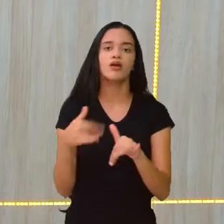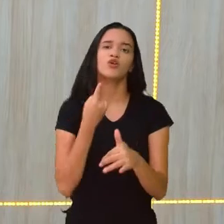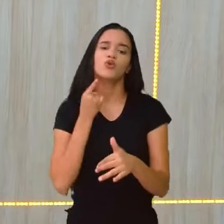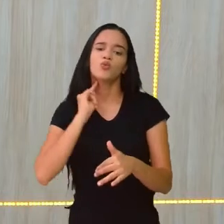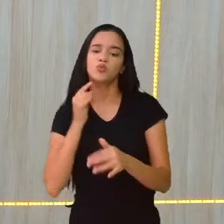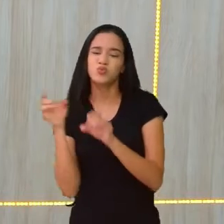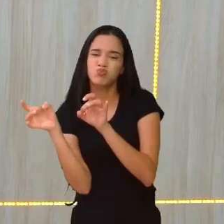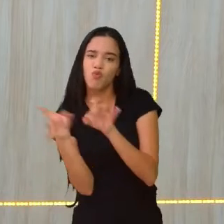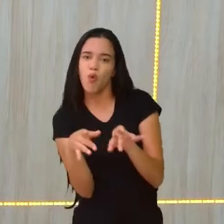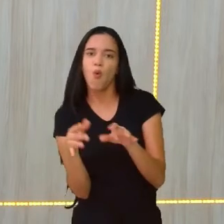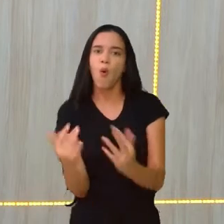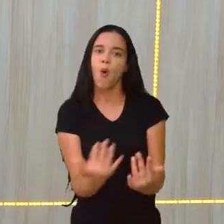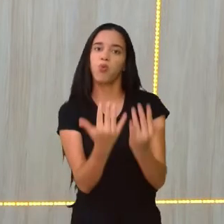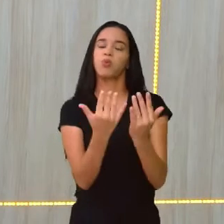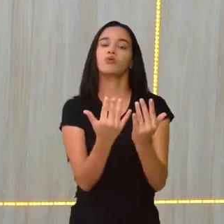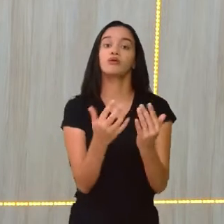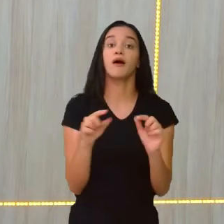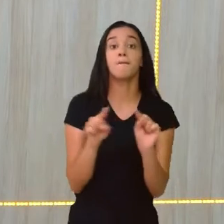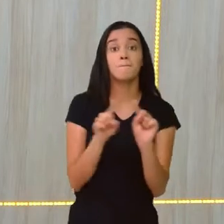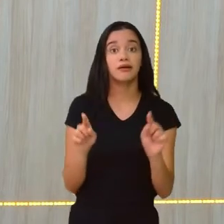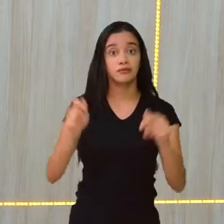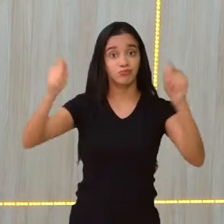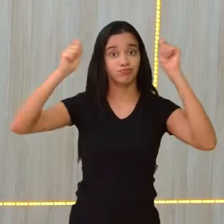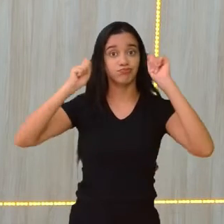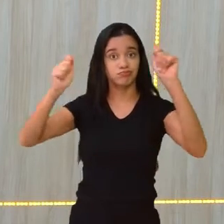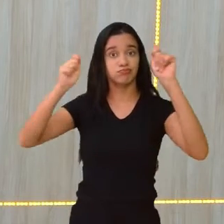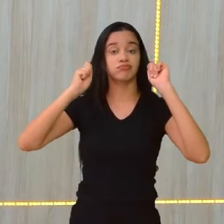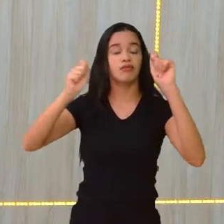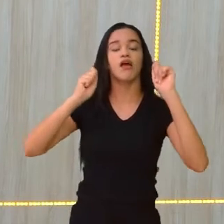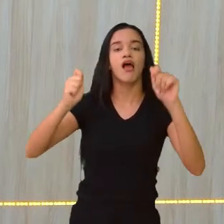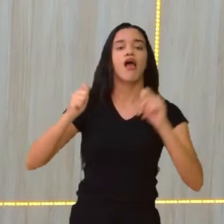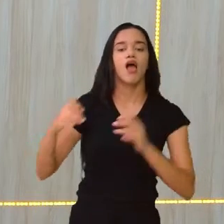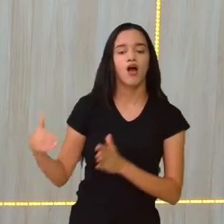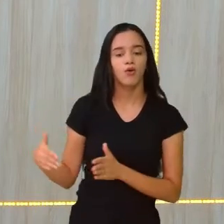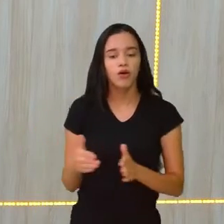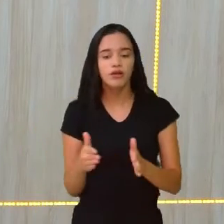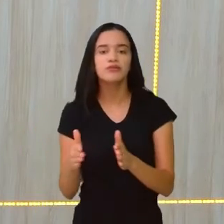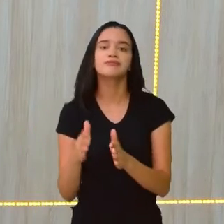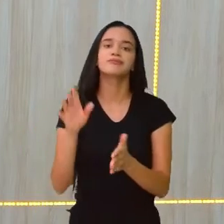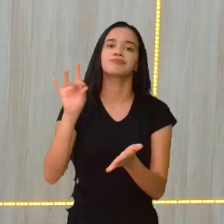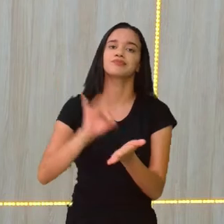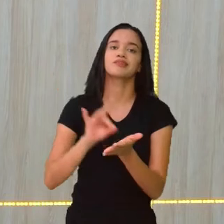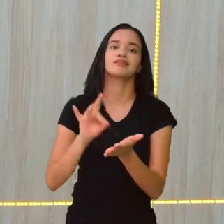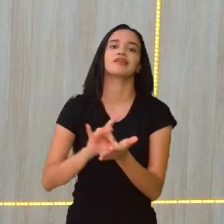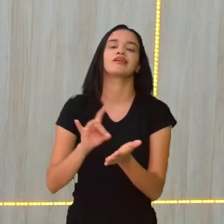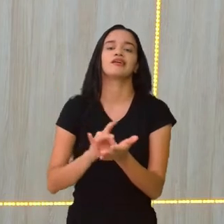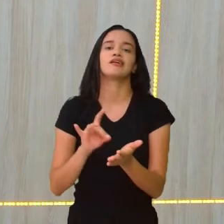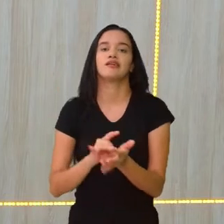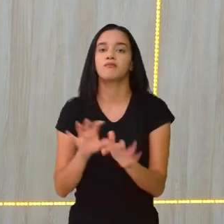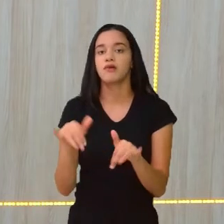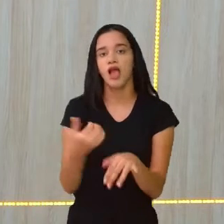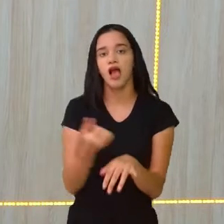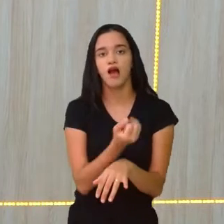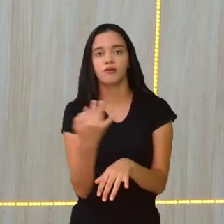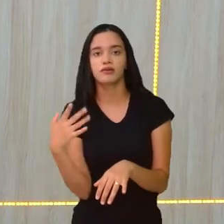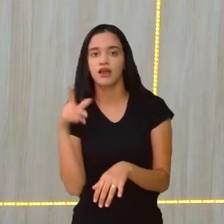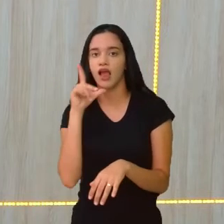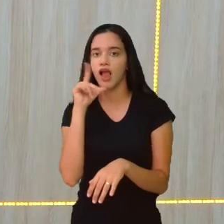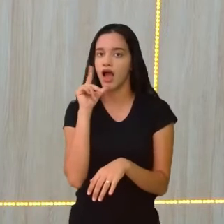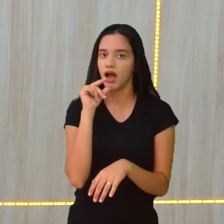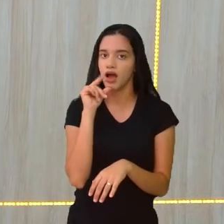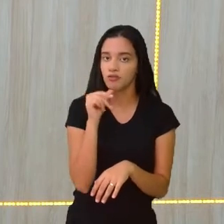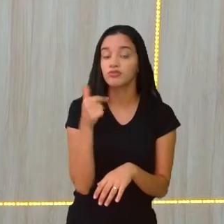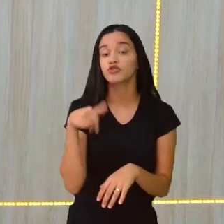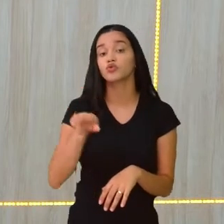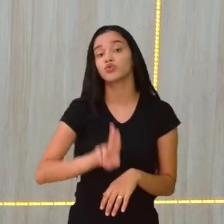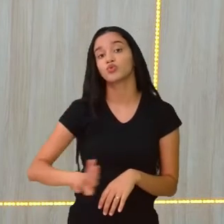já estão com campanhas para que esse rio realmente não receba aquela quantidade de água poluída que